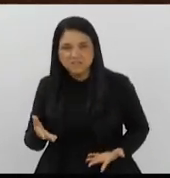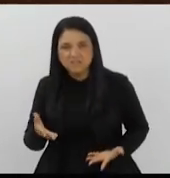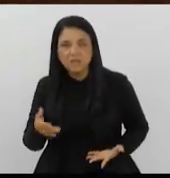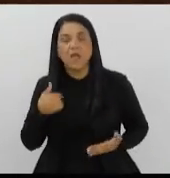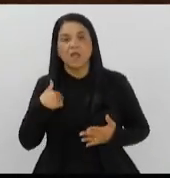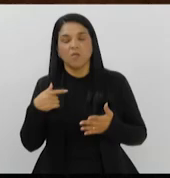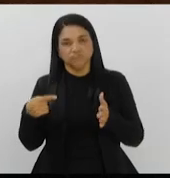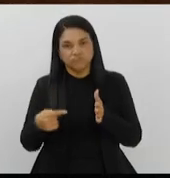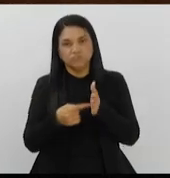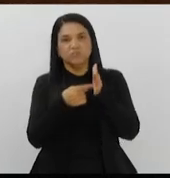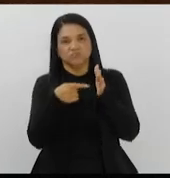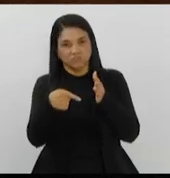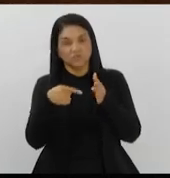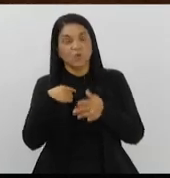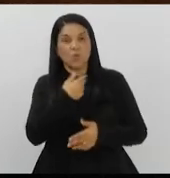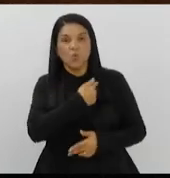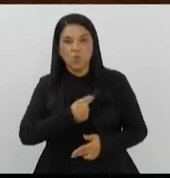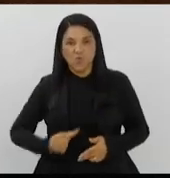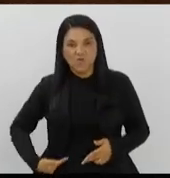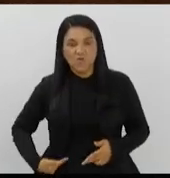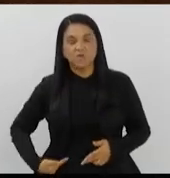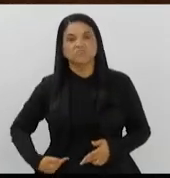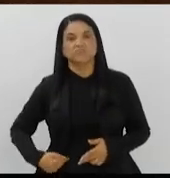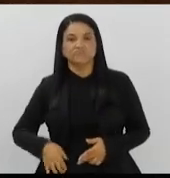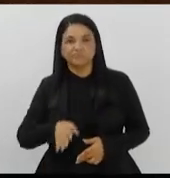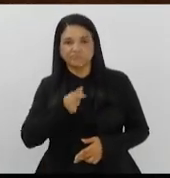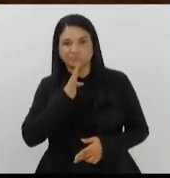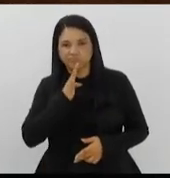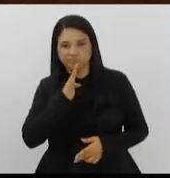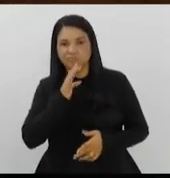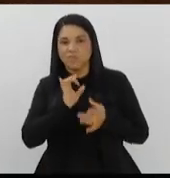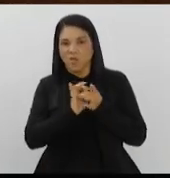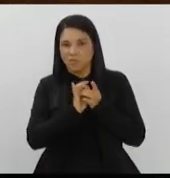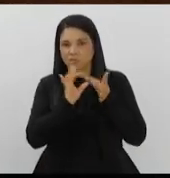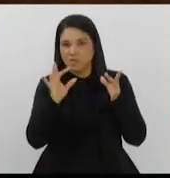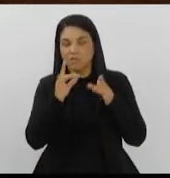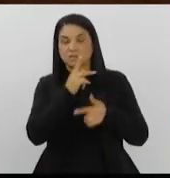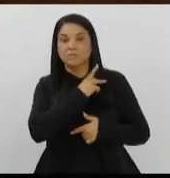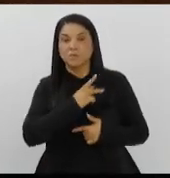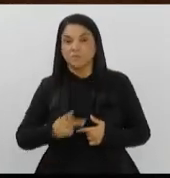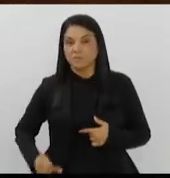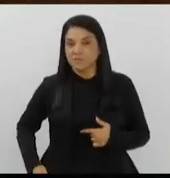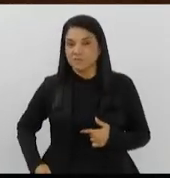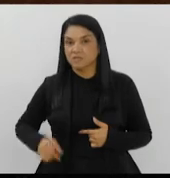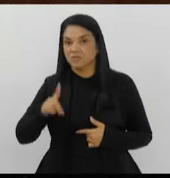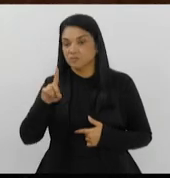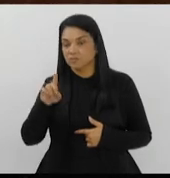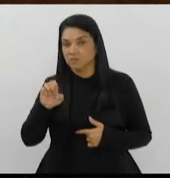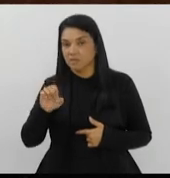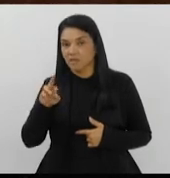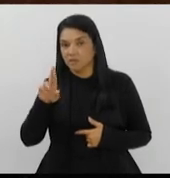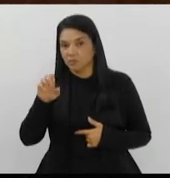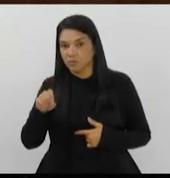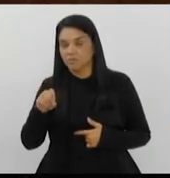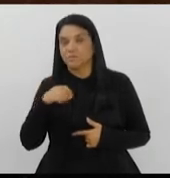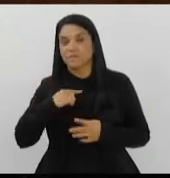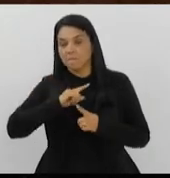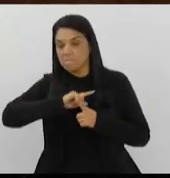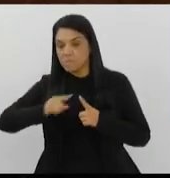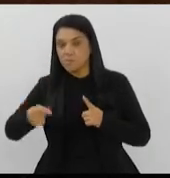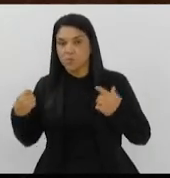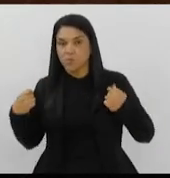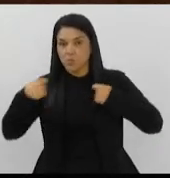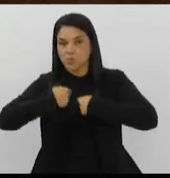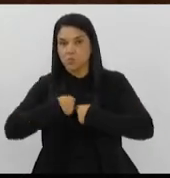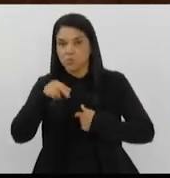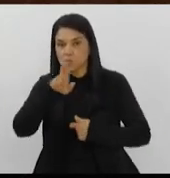governo reconheceu essa pouca vergonha autorizada pelo presidente do Detro e revogou o uso desses coletes. Colete